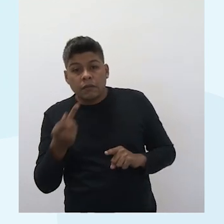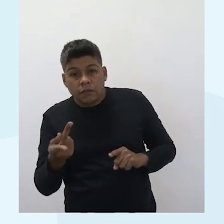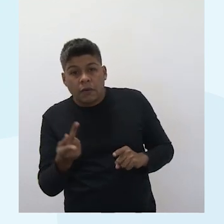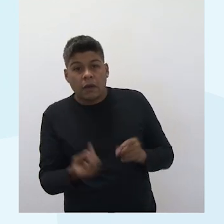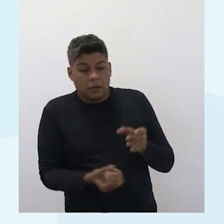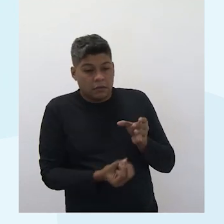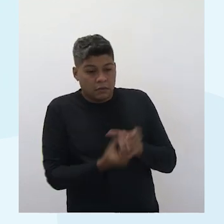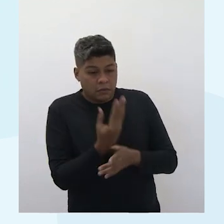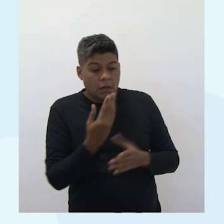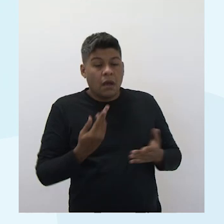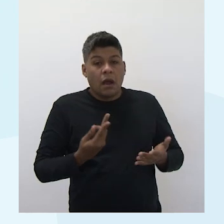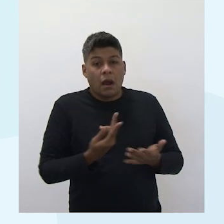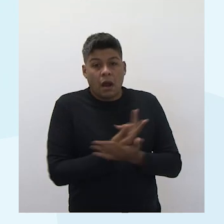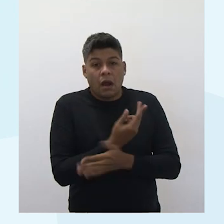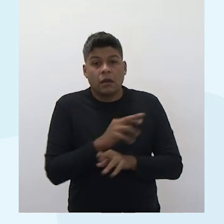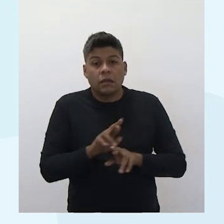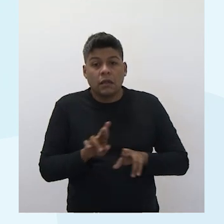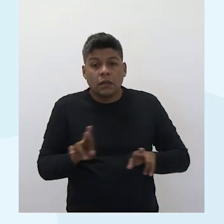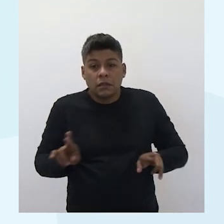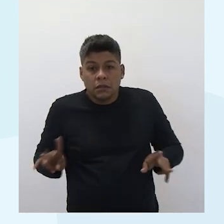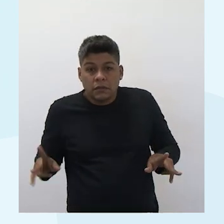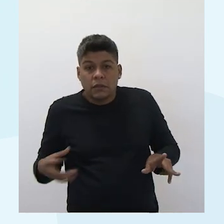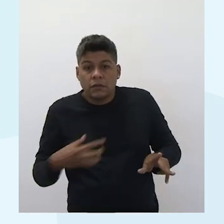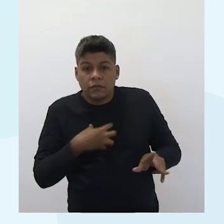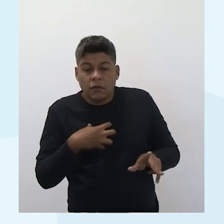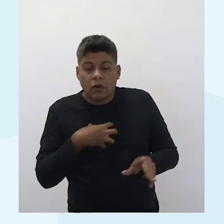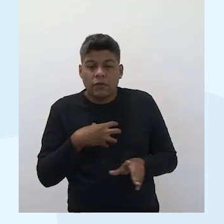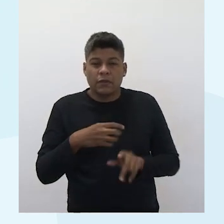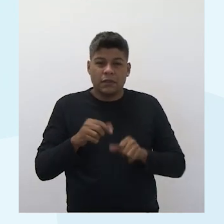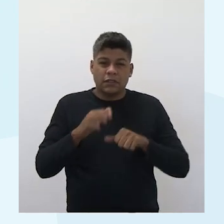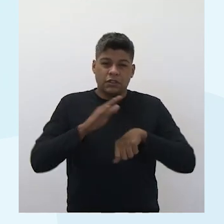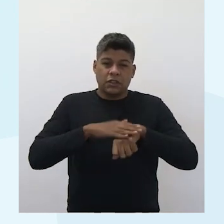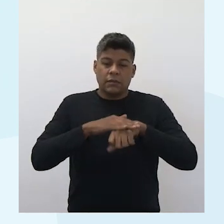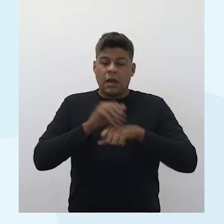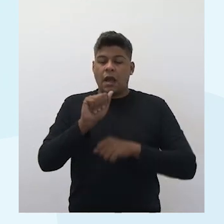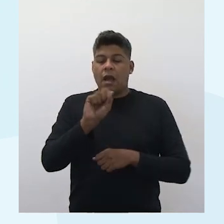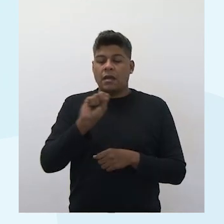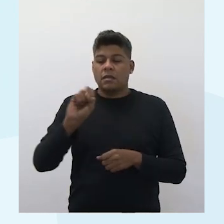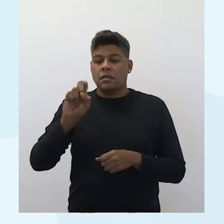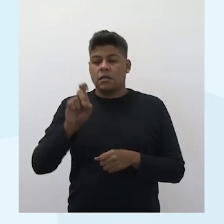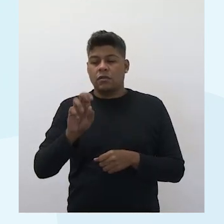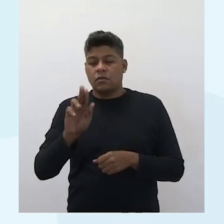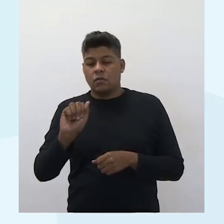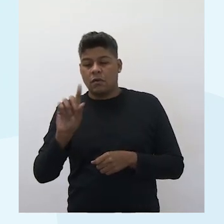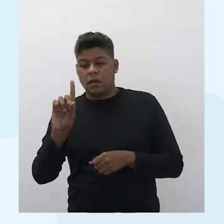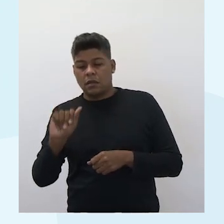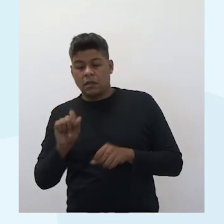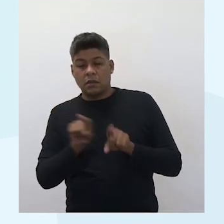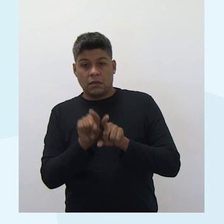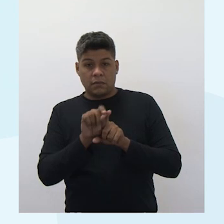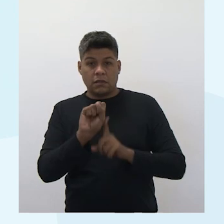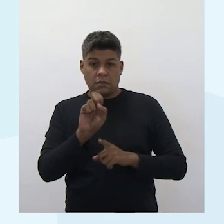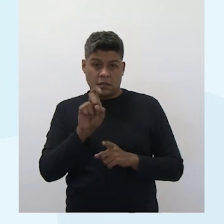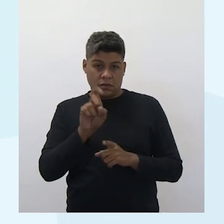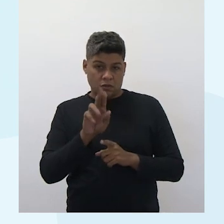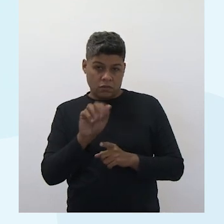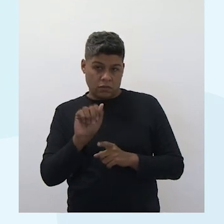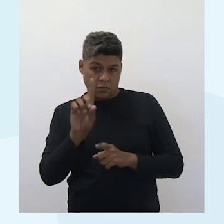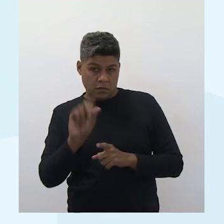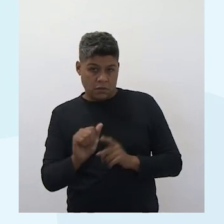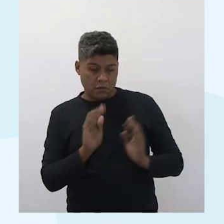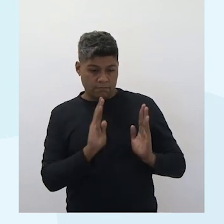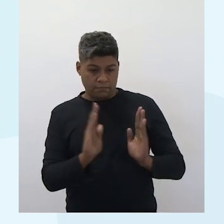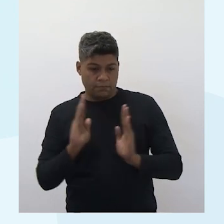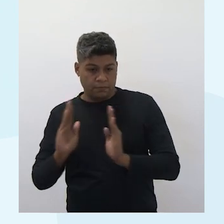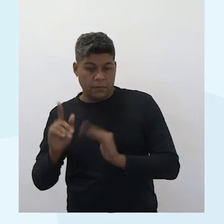mesmo com o que acontece com diferentes formas assexuadamente e sexuadamente. Tá? Então, para essa etapa, é interessante